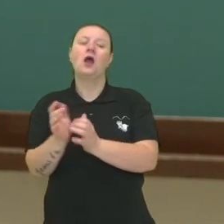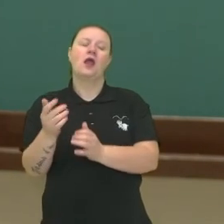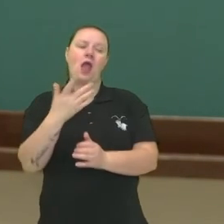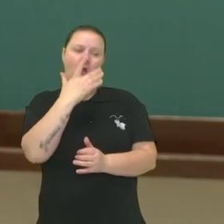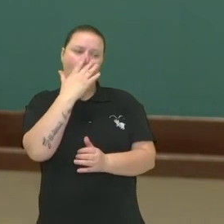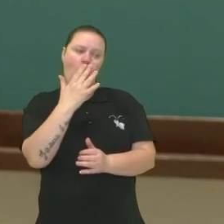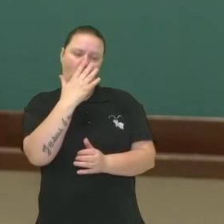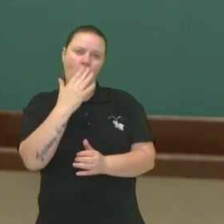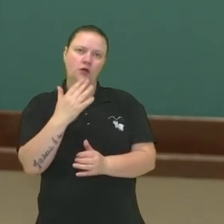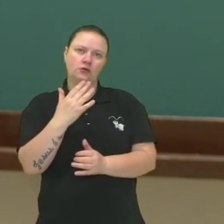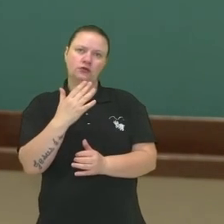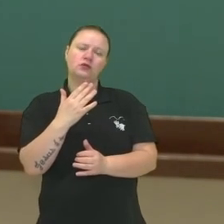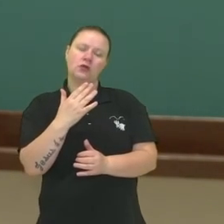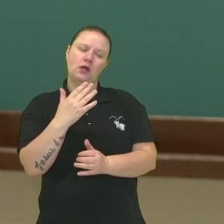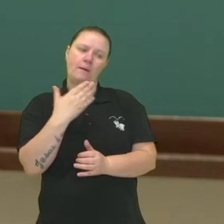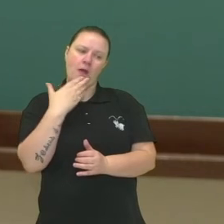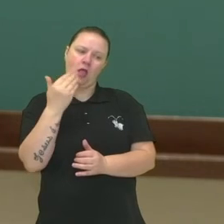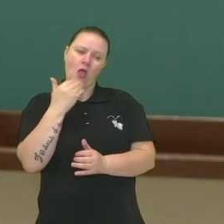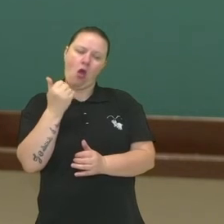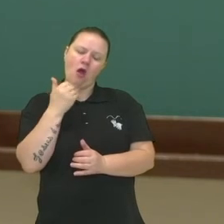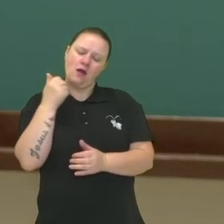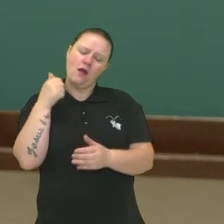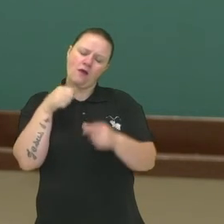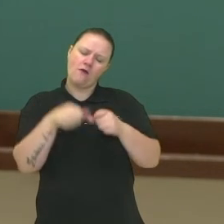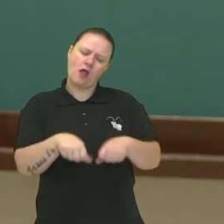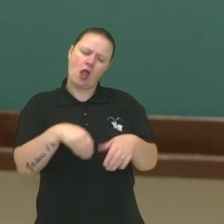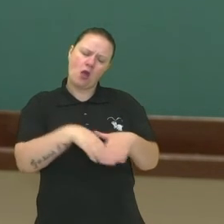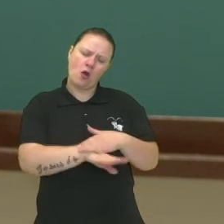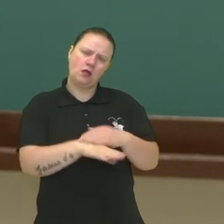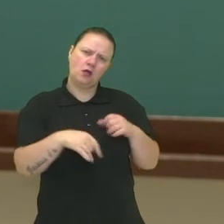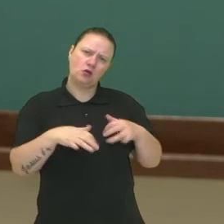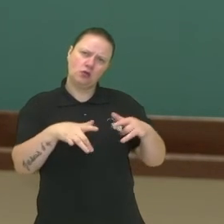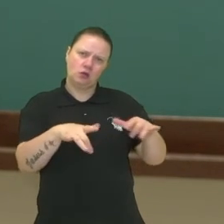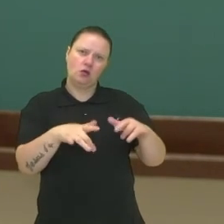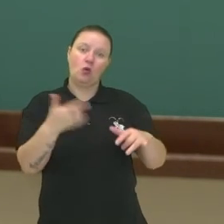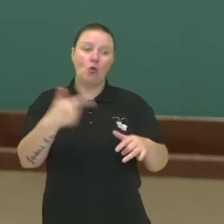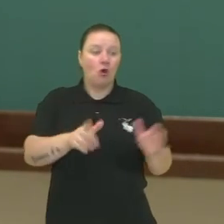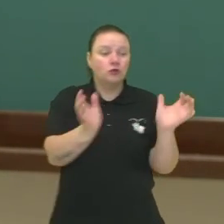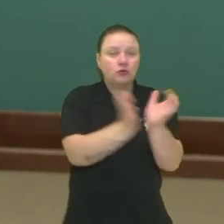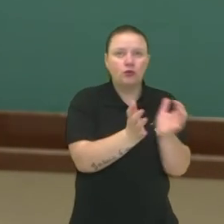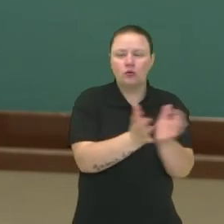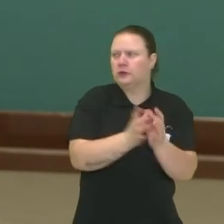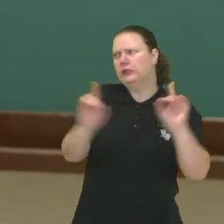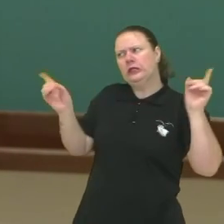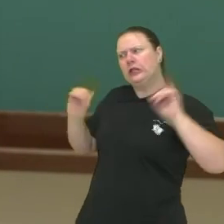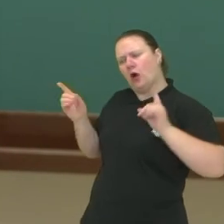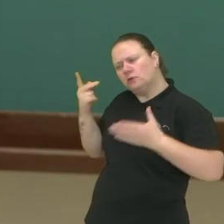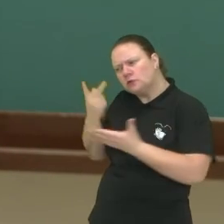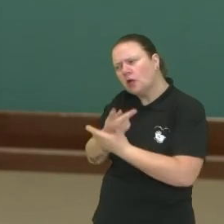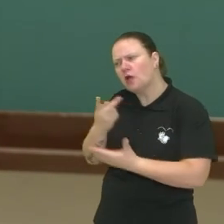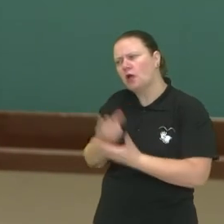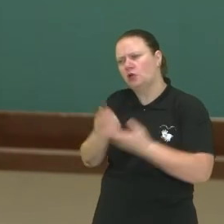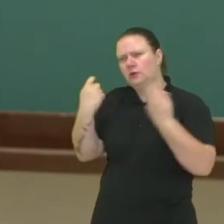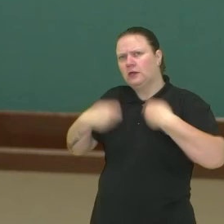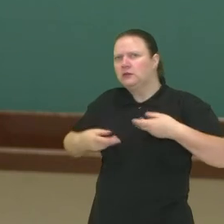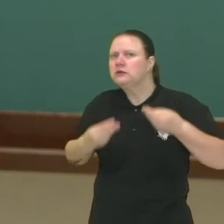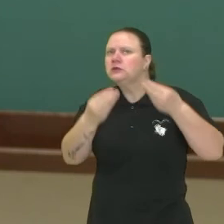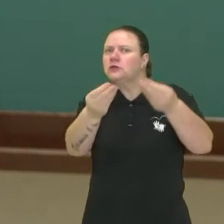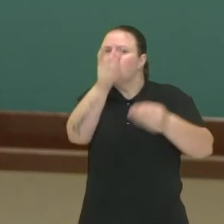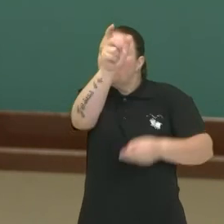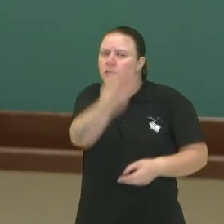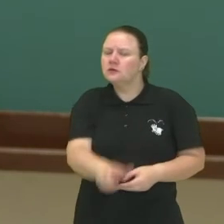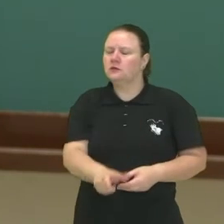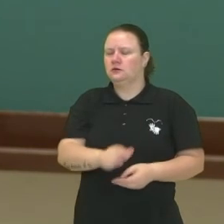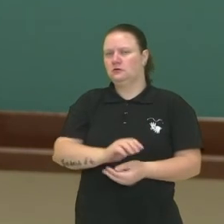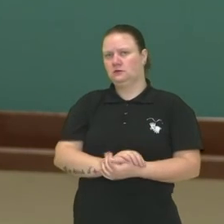carteira não é errado. E outro grupo defenderá que é. Elaborem pelo menos 2 argumentos,